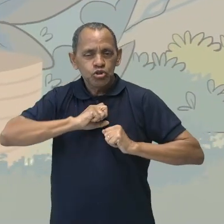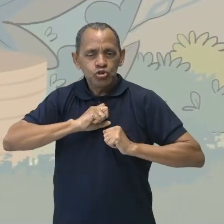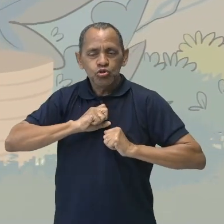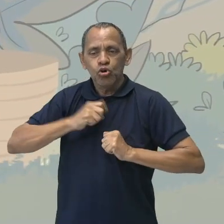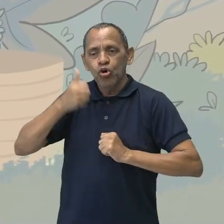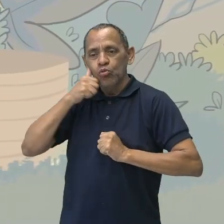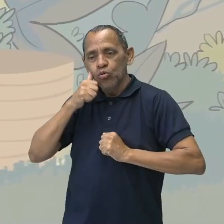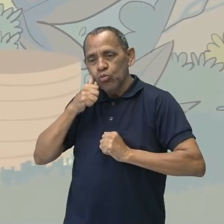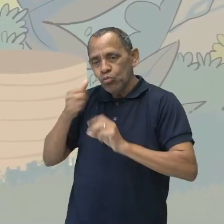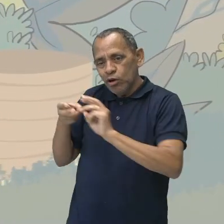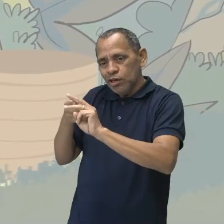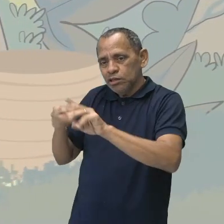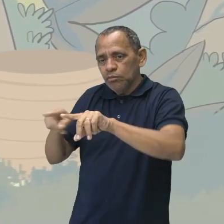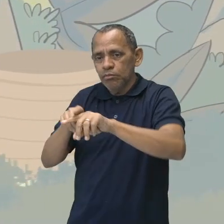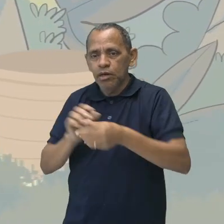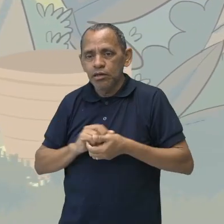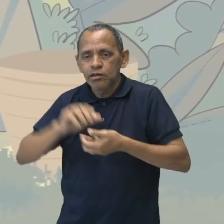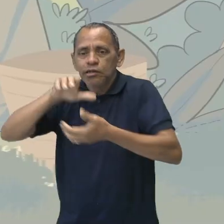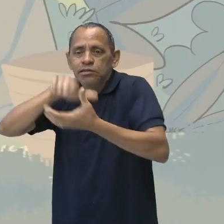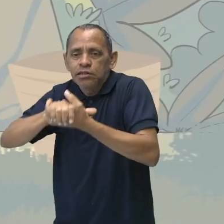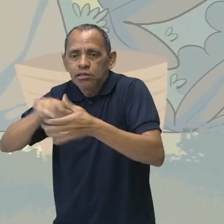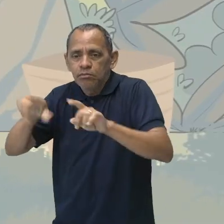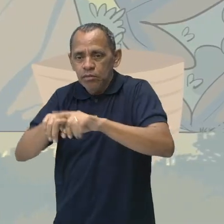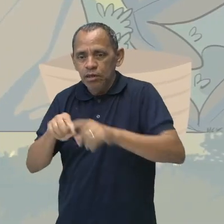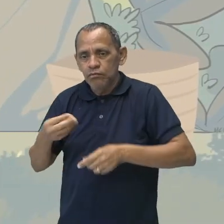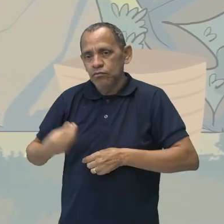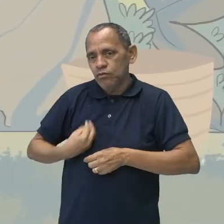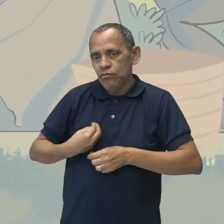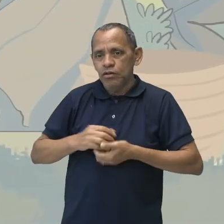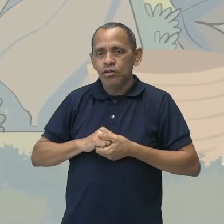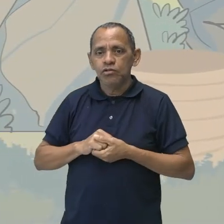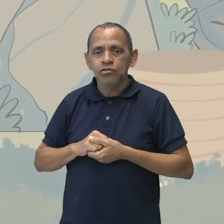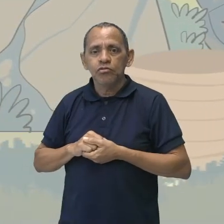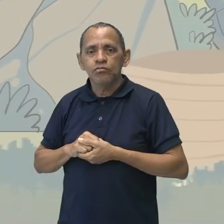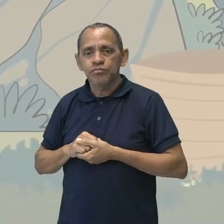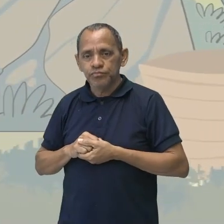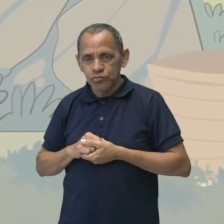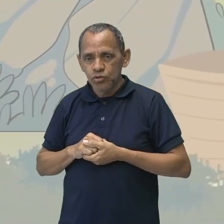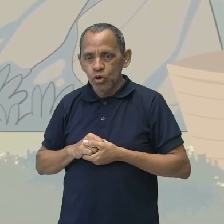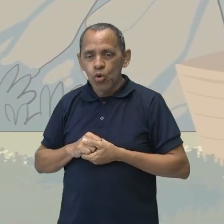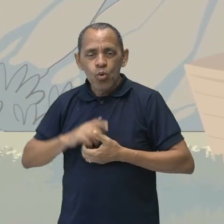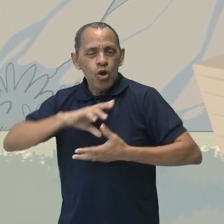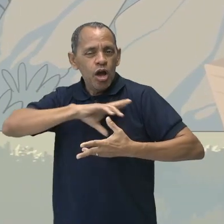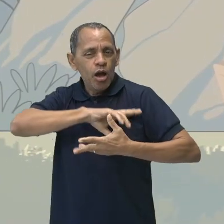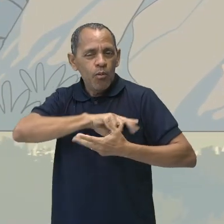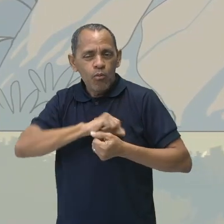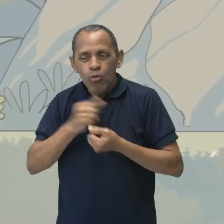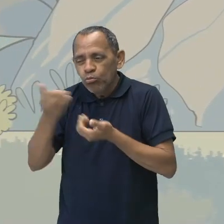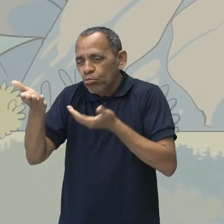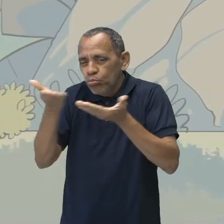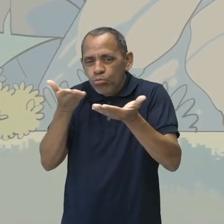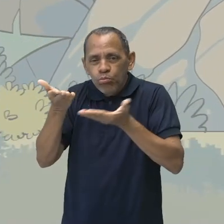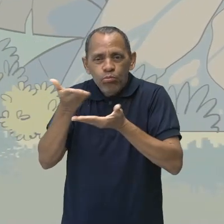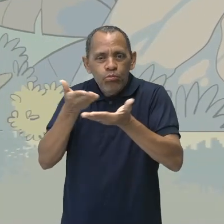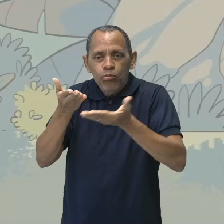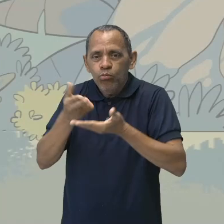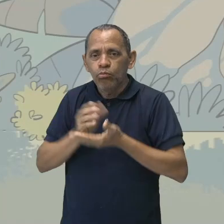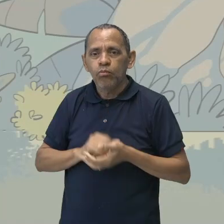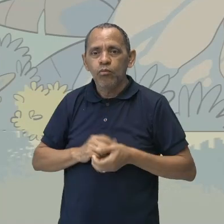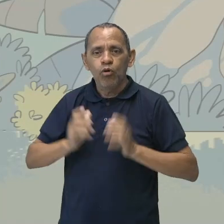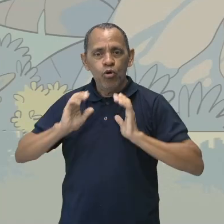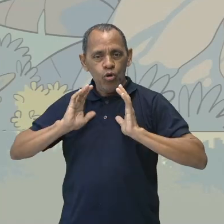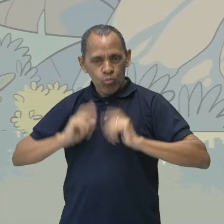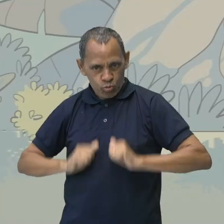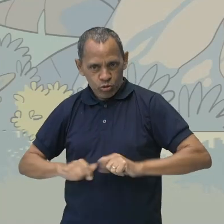e verdadeiro, e eles viviam juntos, desfrutando da simplicidade e beleza da natureza ao seu redor.